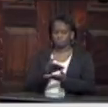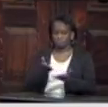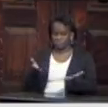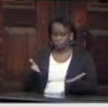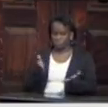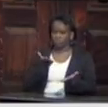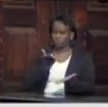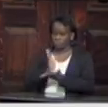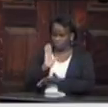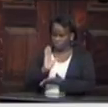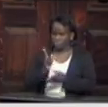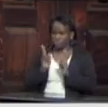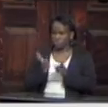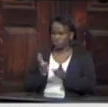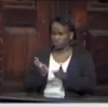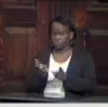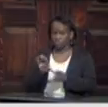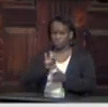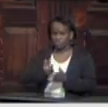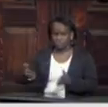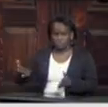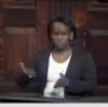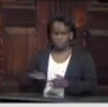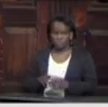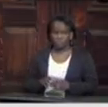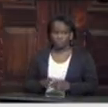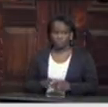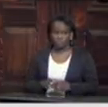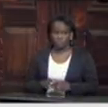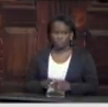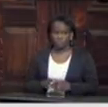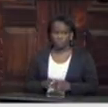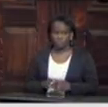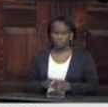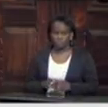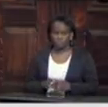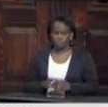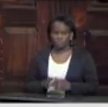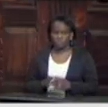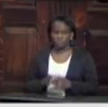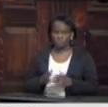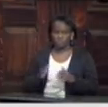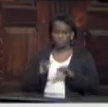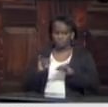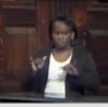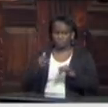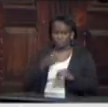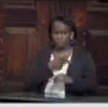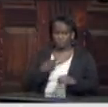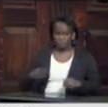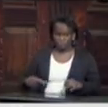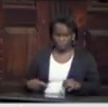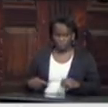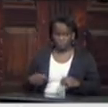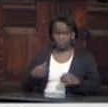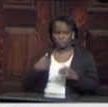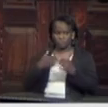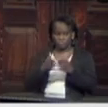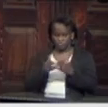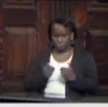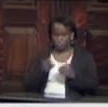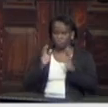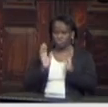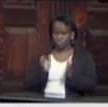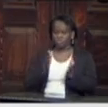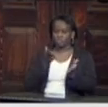aprovam permaneçam na opção rejeitada. Não, Vossa Excelência tem que verificação. Dizer... Não, presidente. Como o requerimento foi